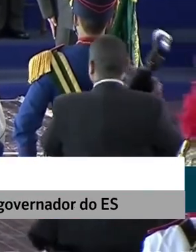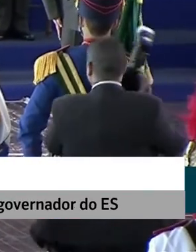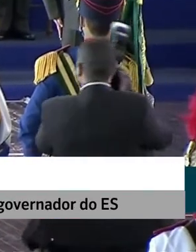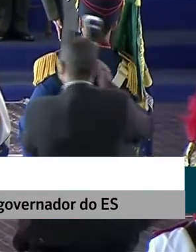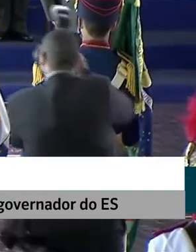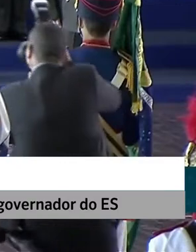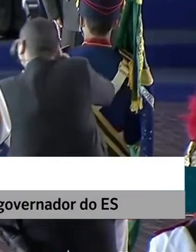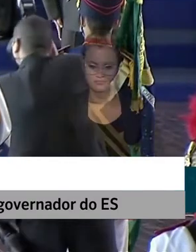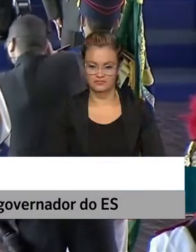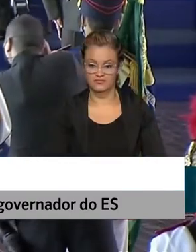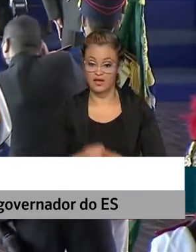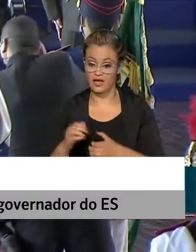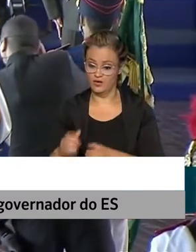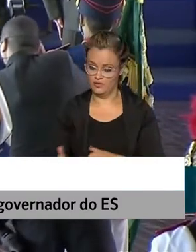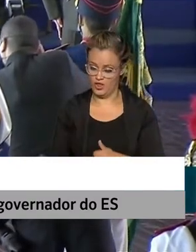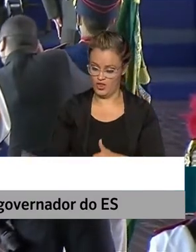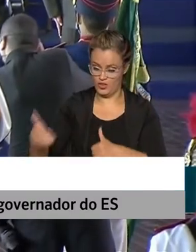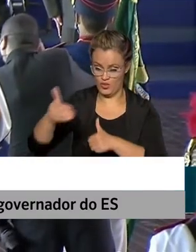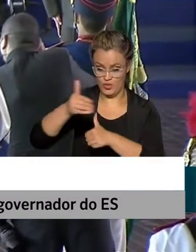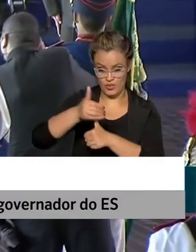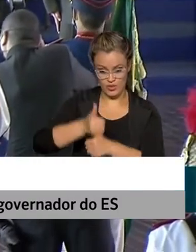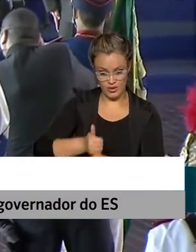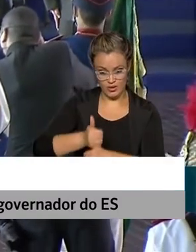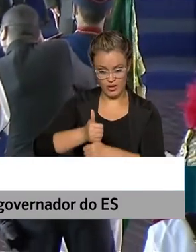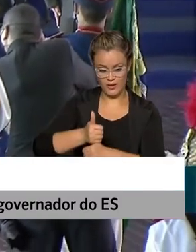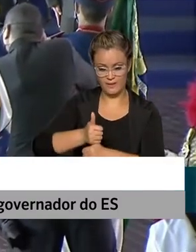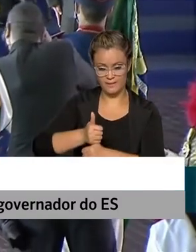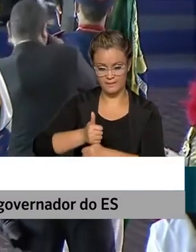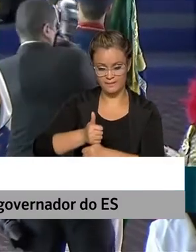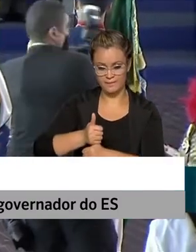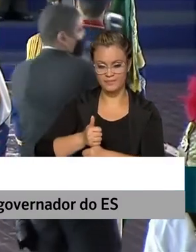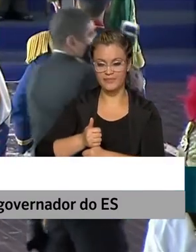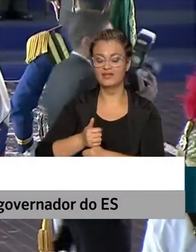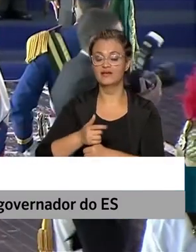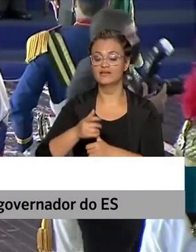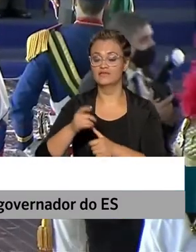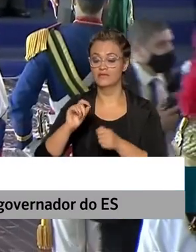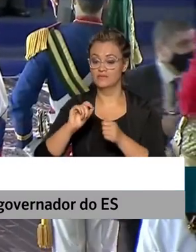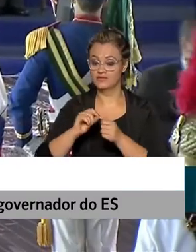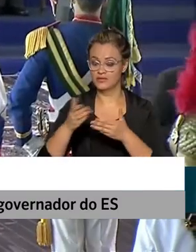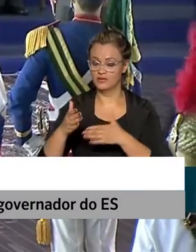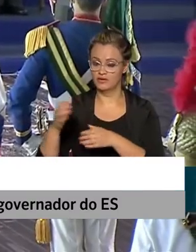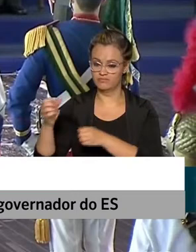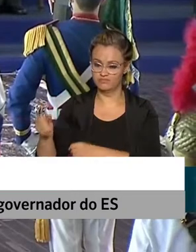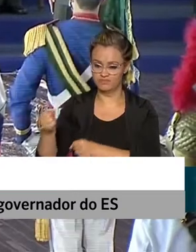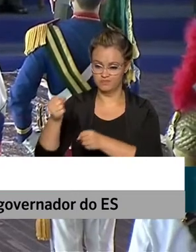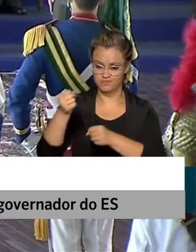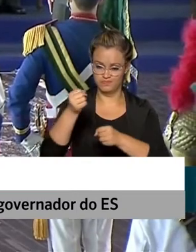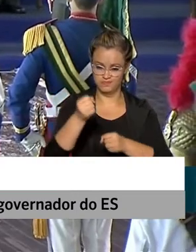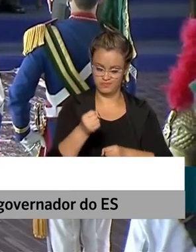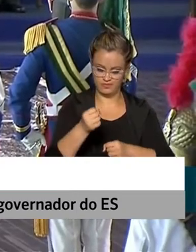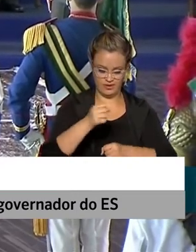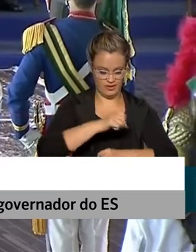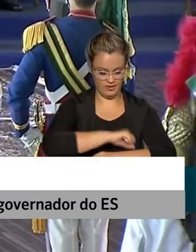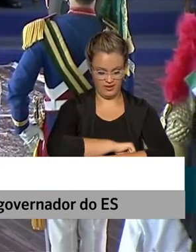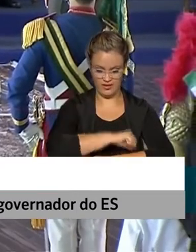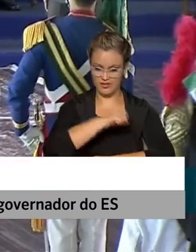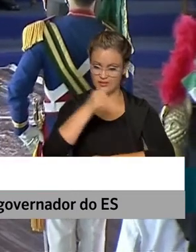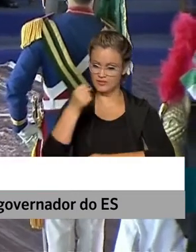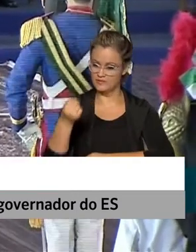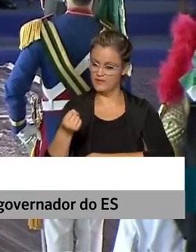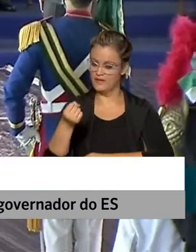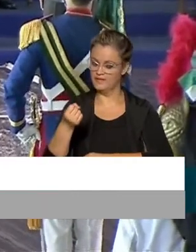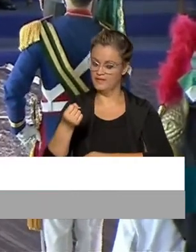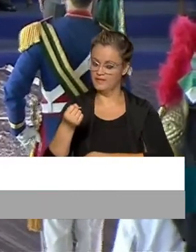Do ato de passagem do cargo de comandante do Exército, será realizada a passagem da réplica da invicta espada